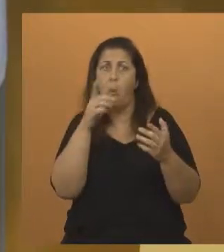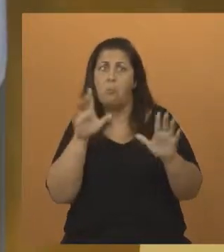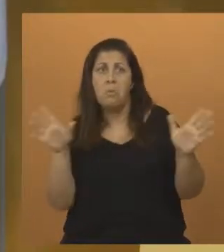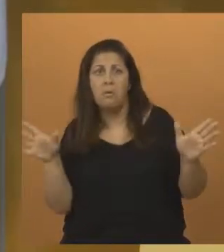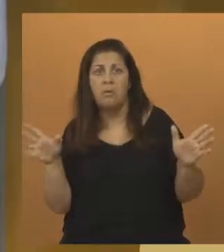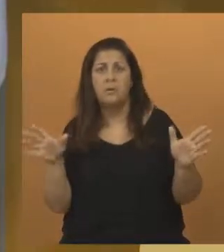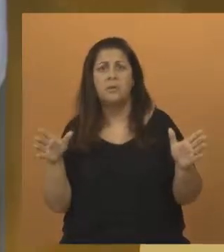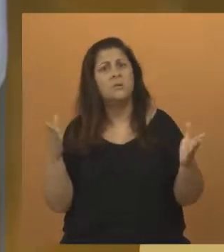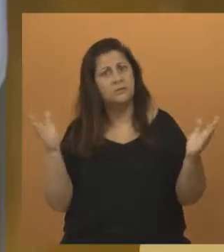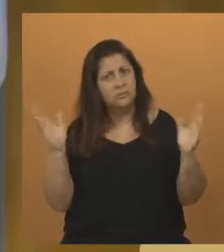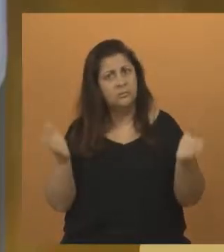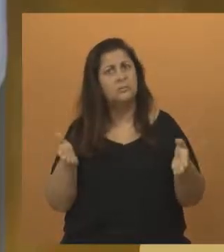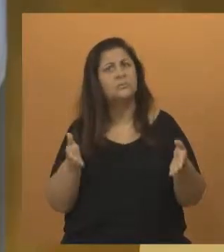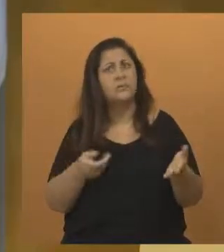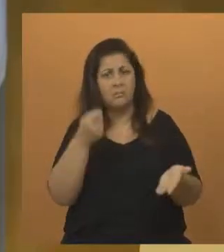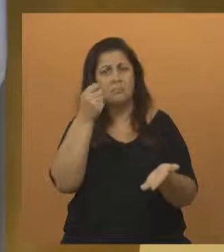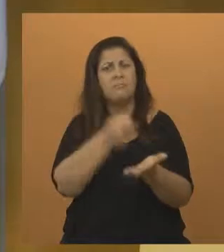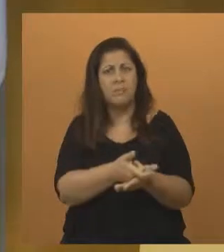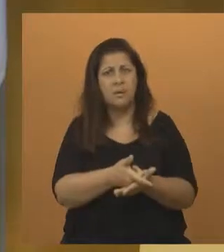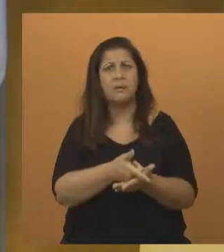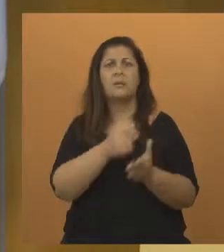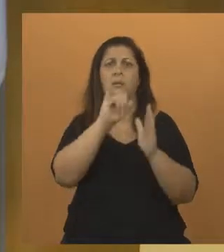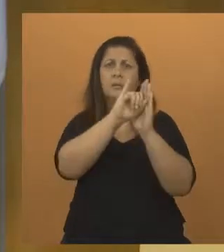nosso município, pagando os seus impostos.